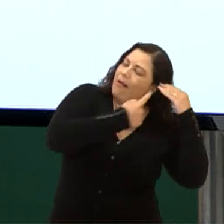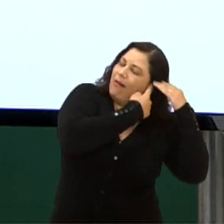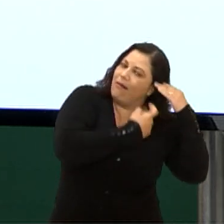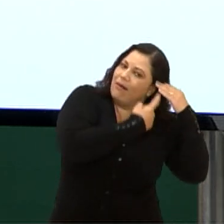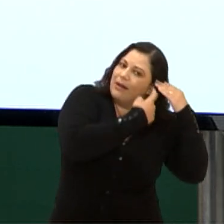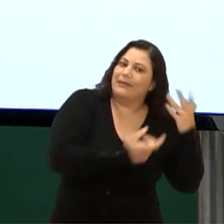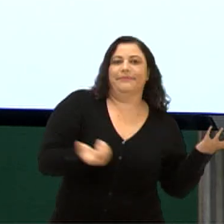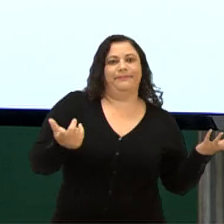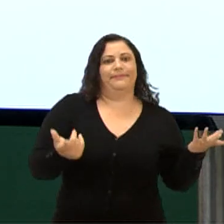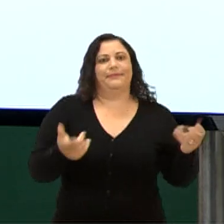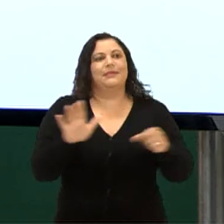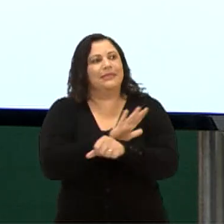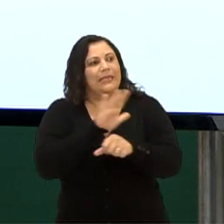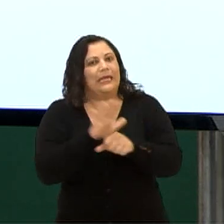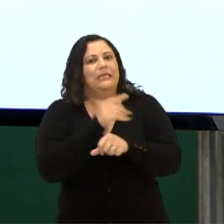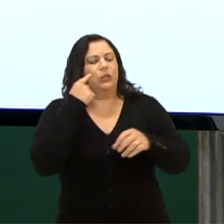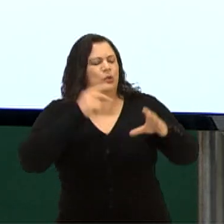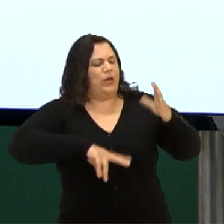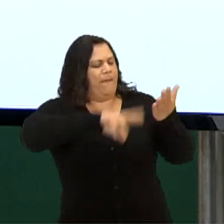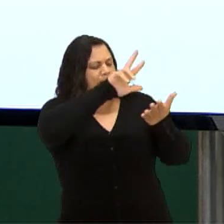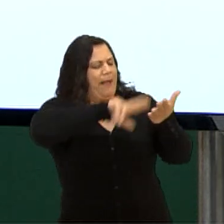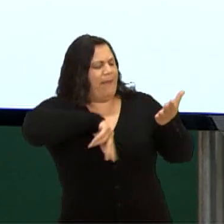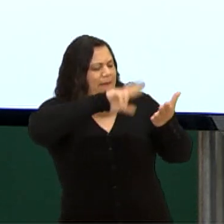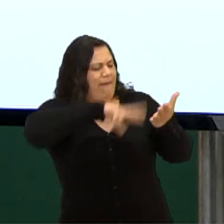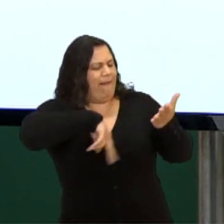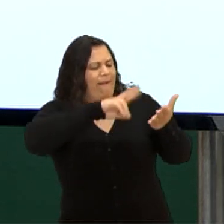né? Adoro da sua aula,